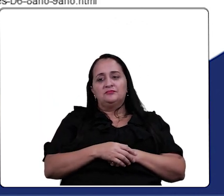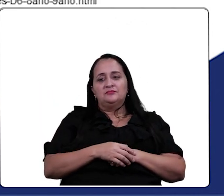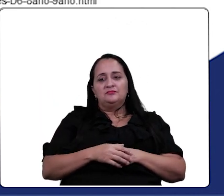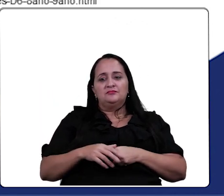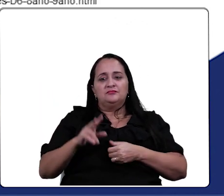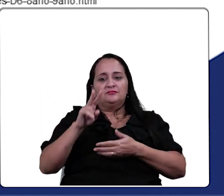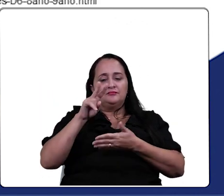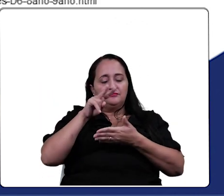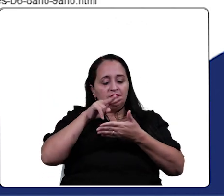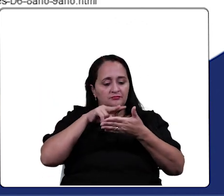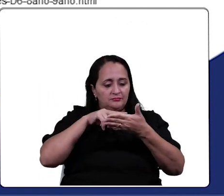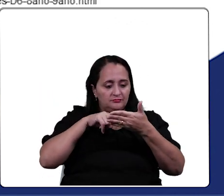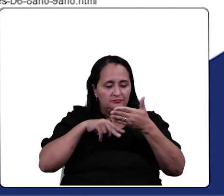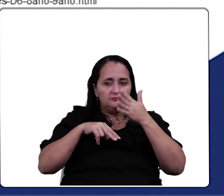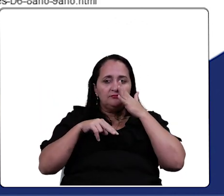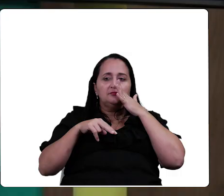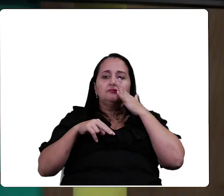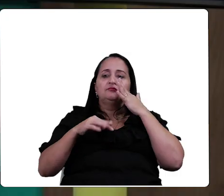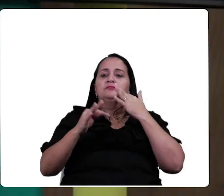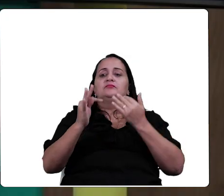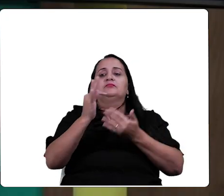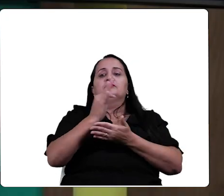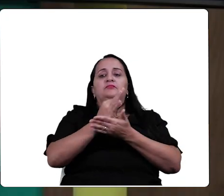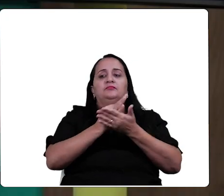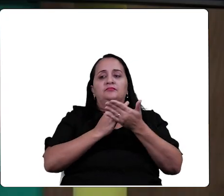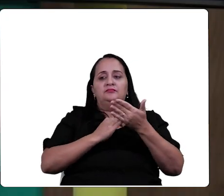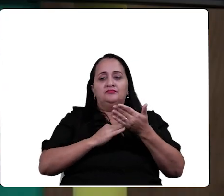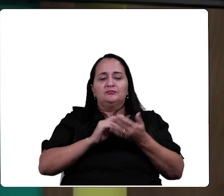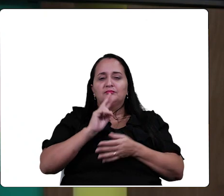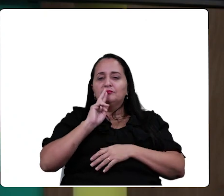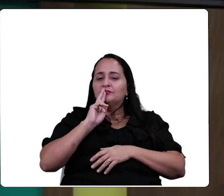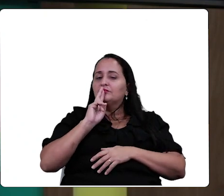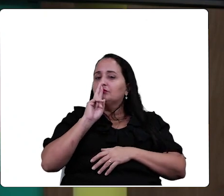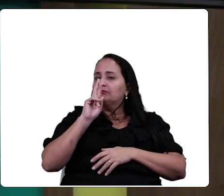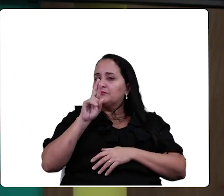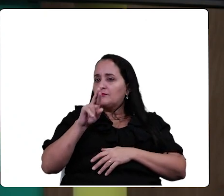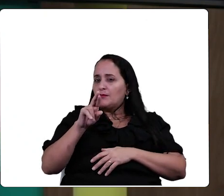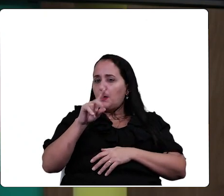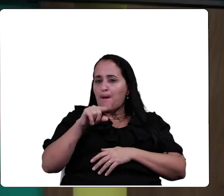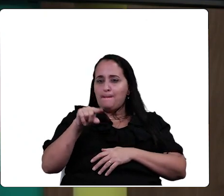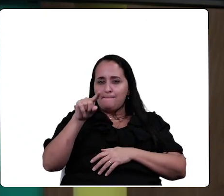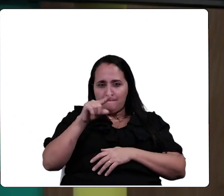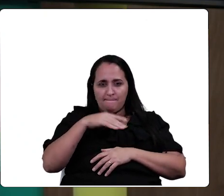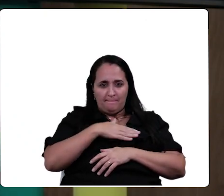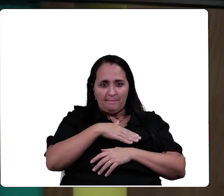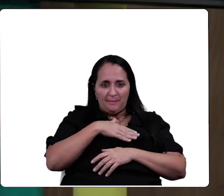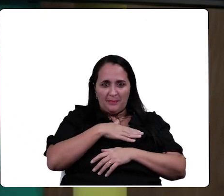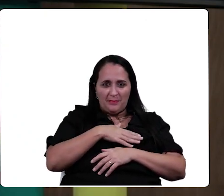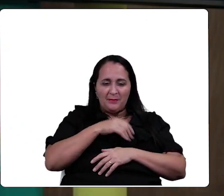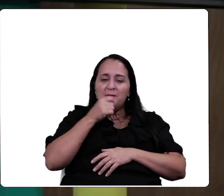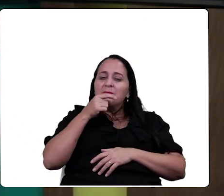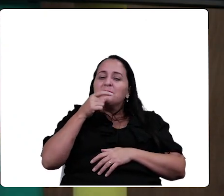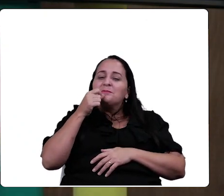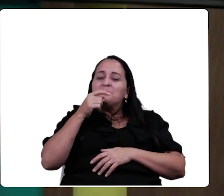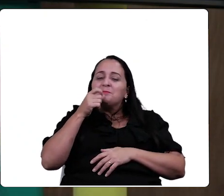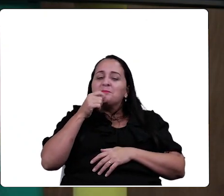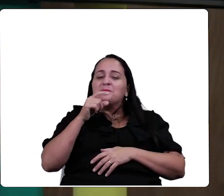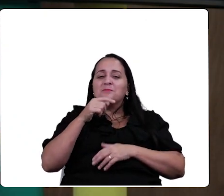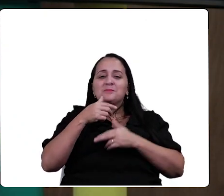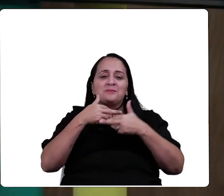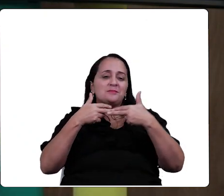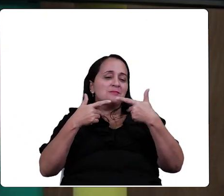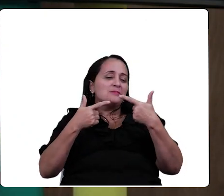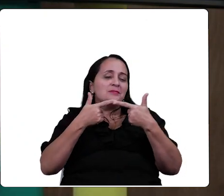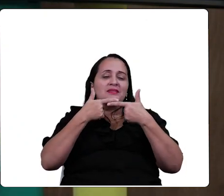texto e responda. Gostam de charge? Eu também. A charge, um